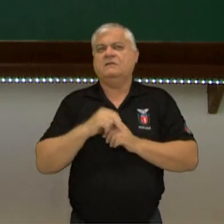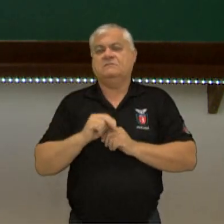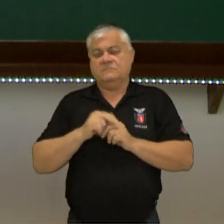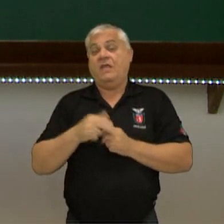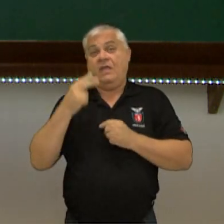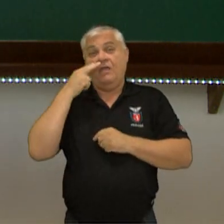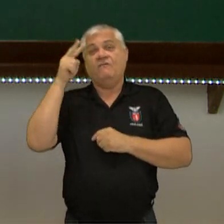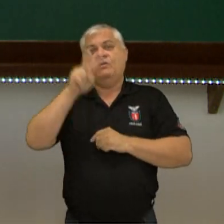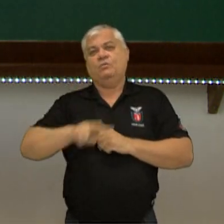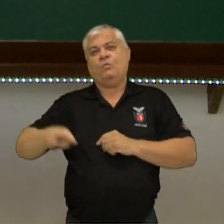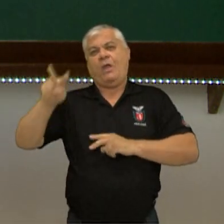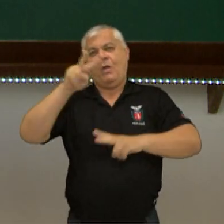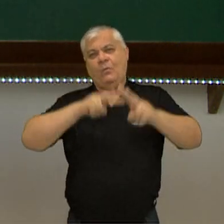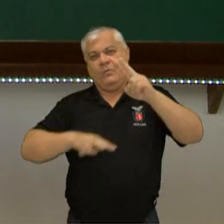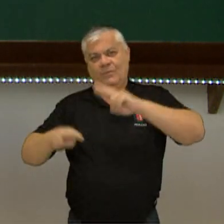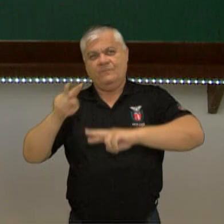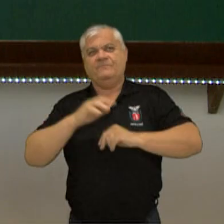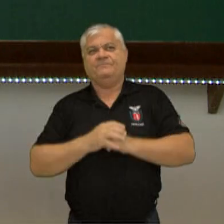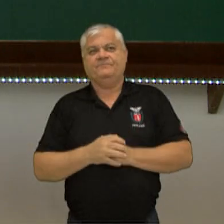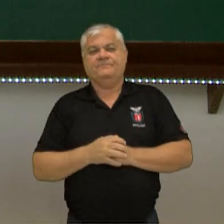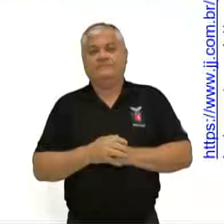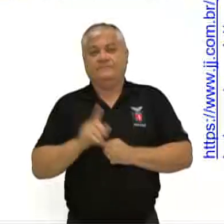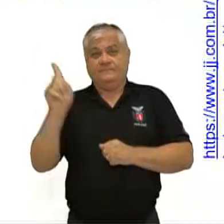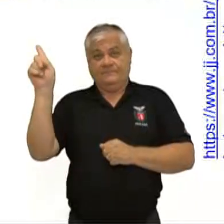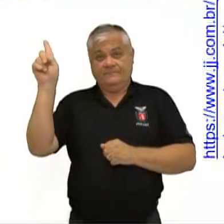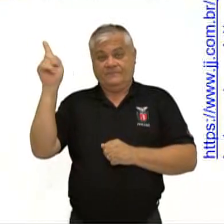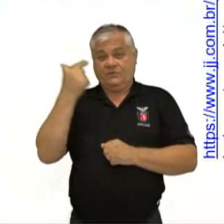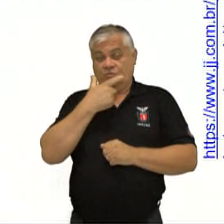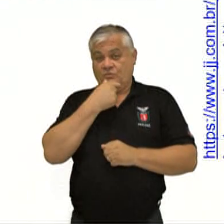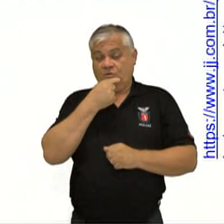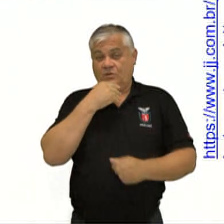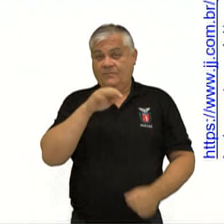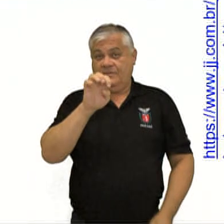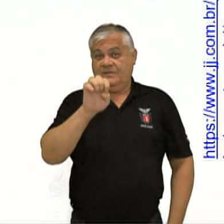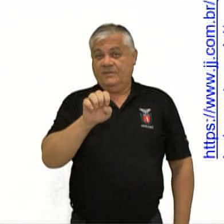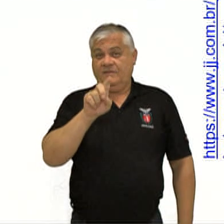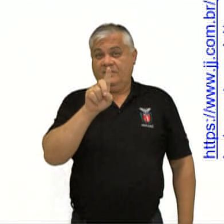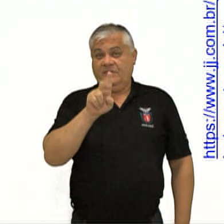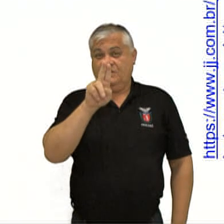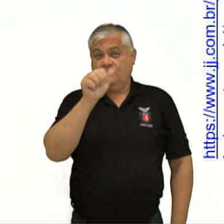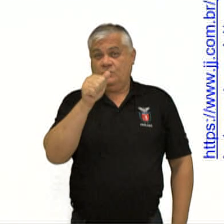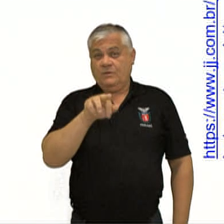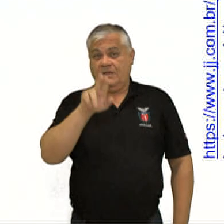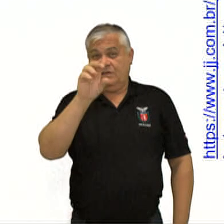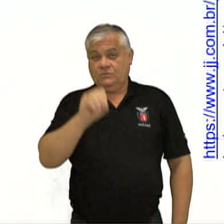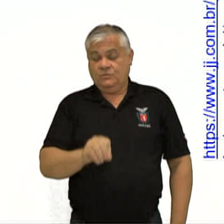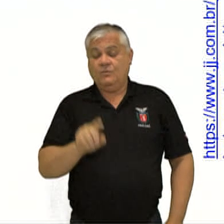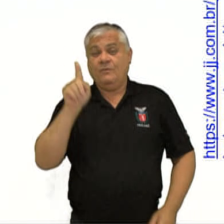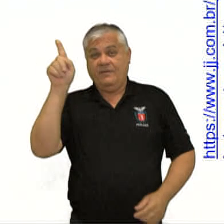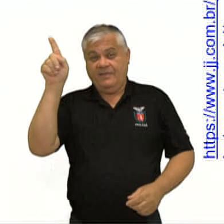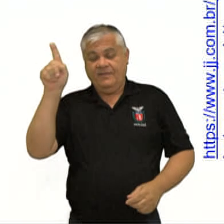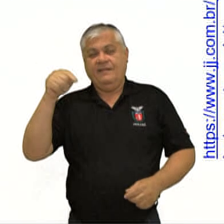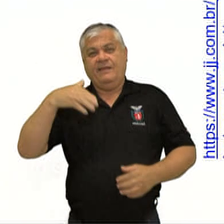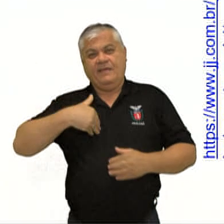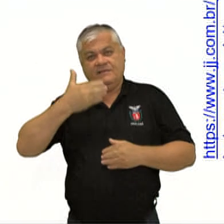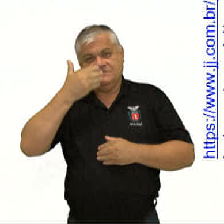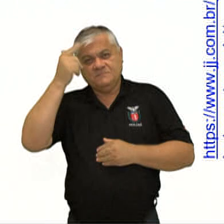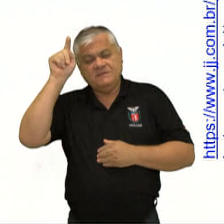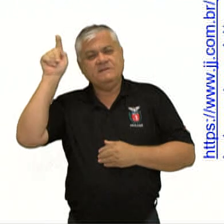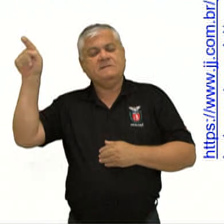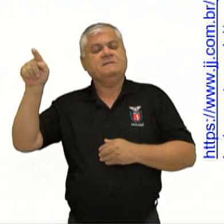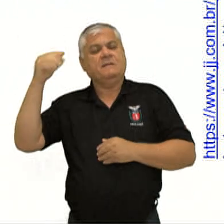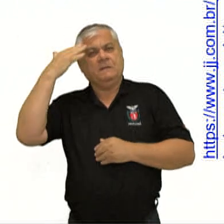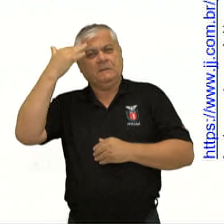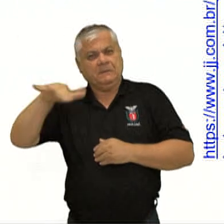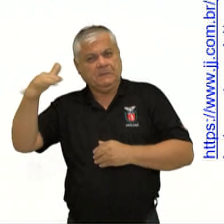virtual. Então, o umbandista Eduardo Xavier de Moraes, do terreiro de Umbanda, o Xumaré, Caboclo no Ar da Mata, ele diz o